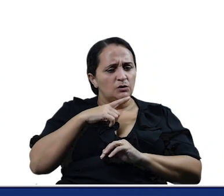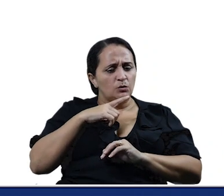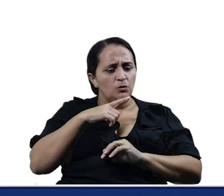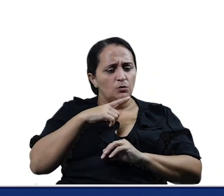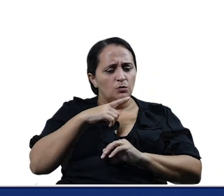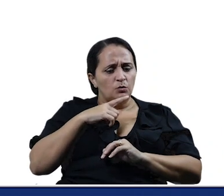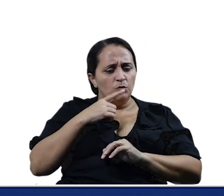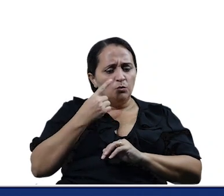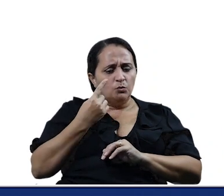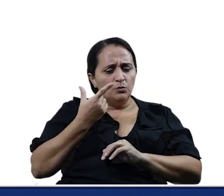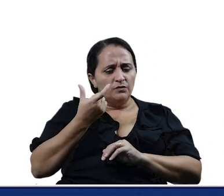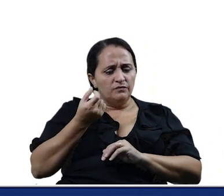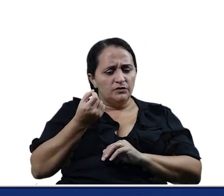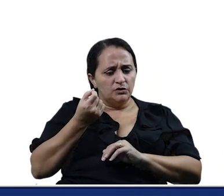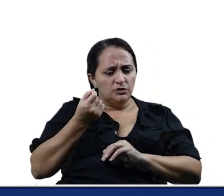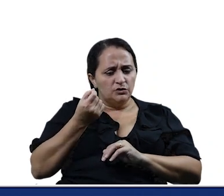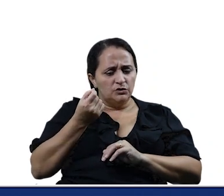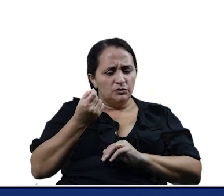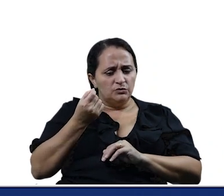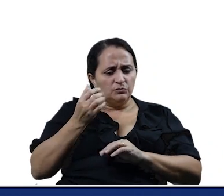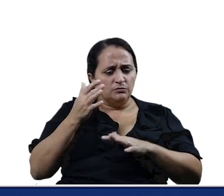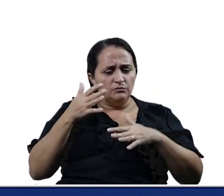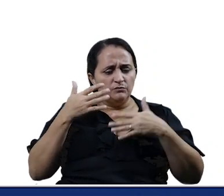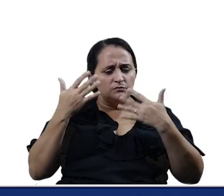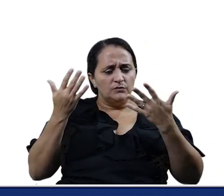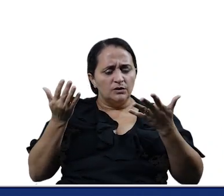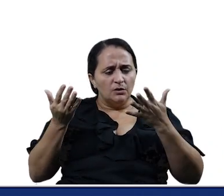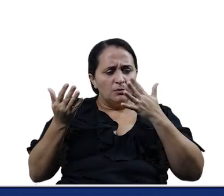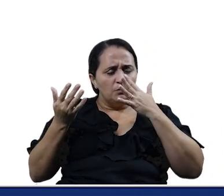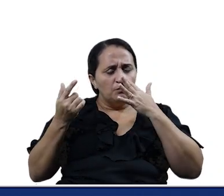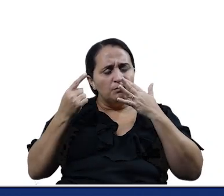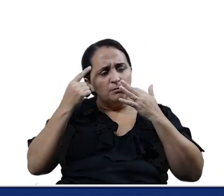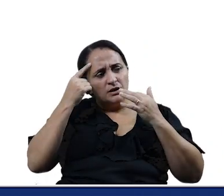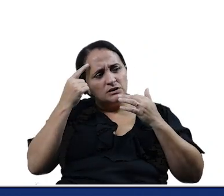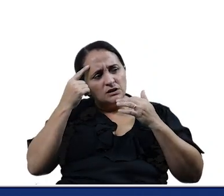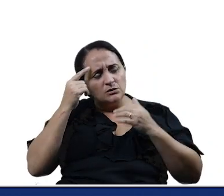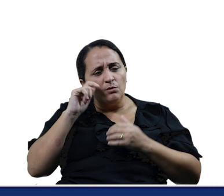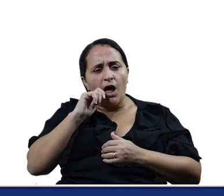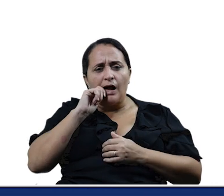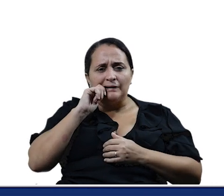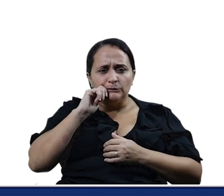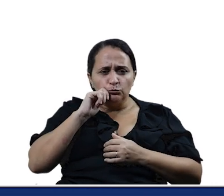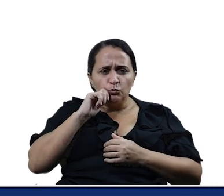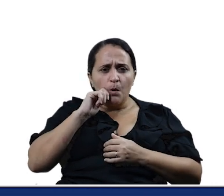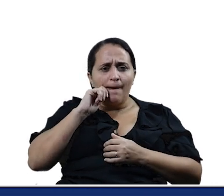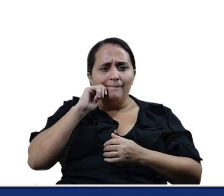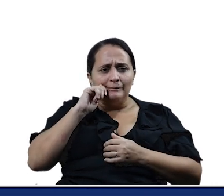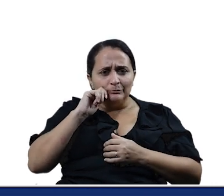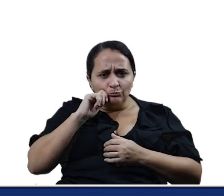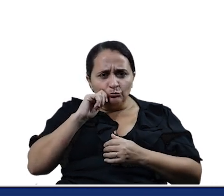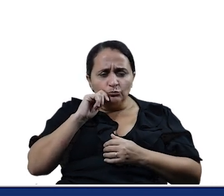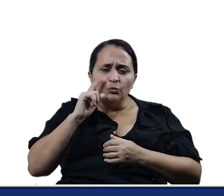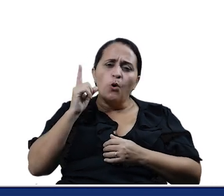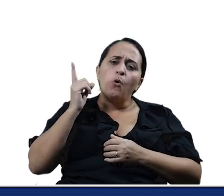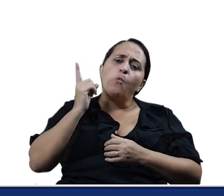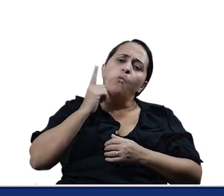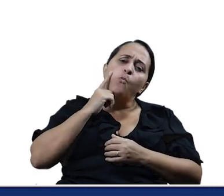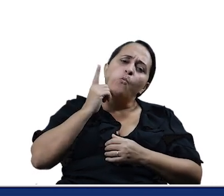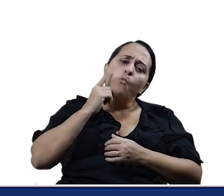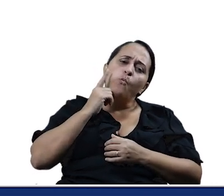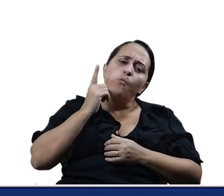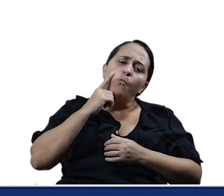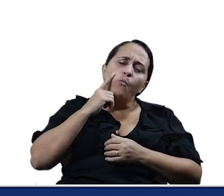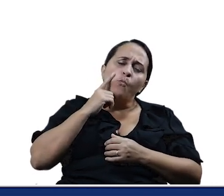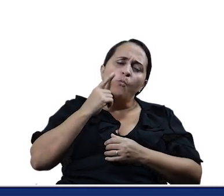Olha aqui, bala e chiclete. Considerando os valores aqui do chiclete e da bala, como será que